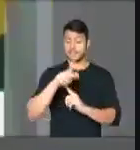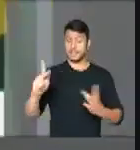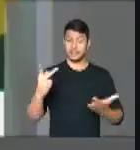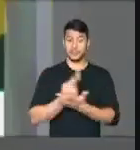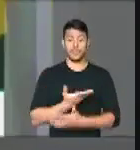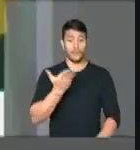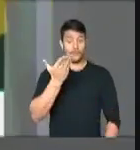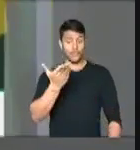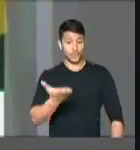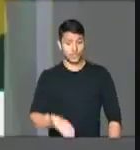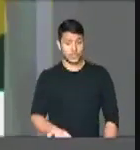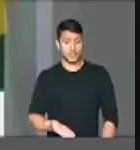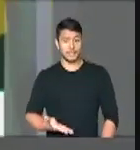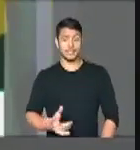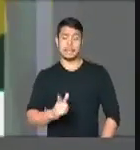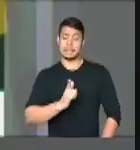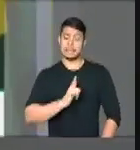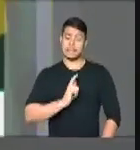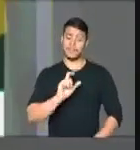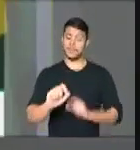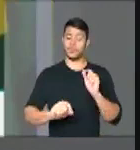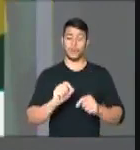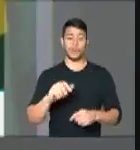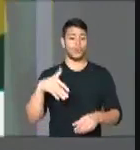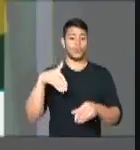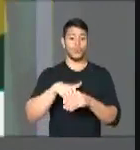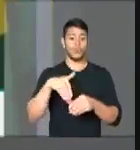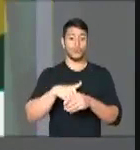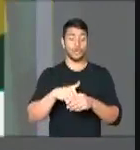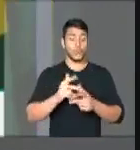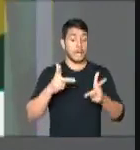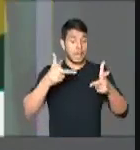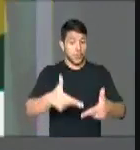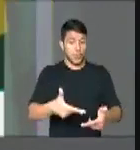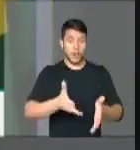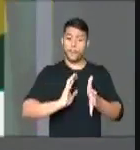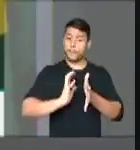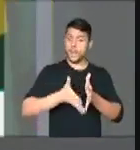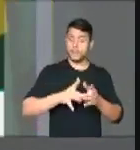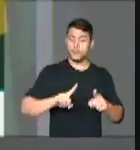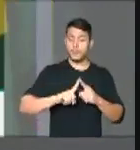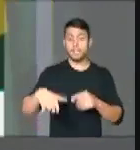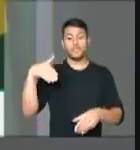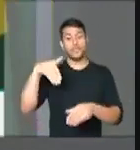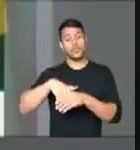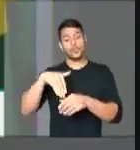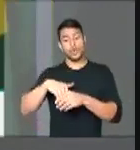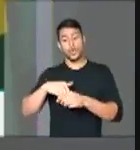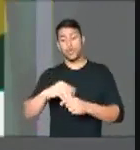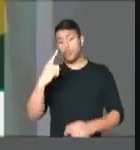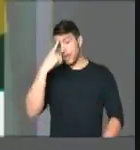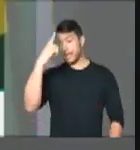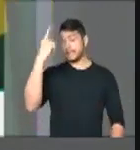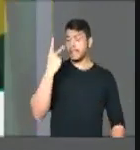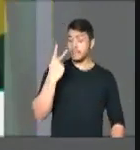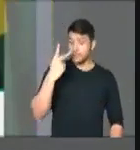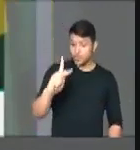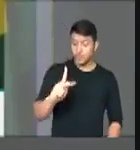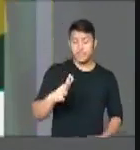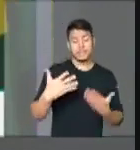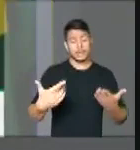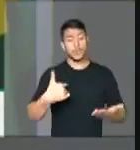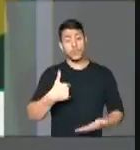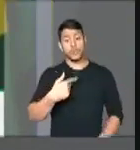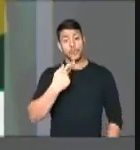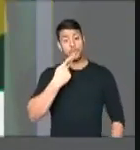que você, em 2 momentos, pelo menos, não votou como o partido pedia, mas votou alinhado com aquilo que você defendia, e eu